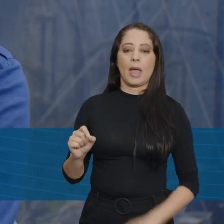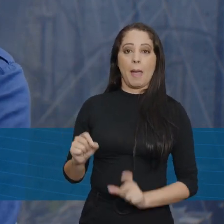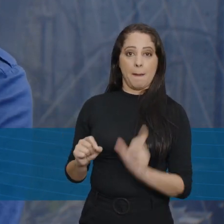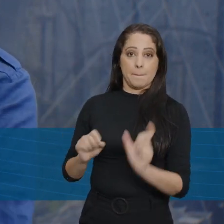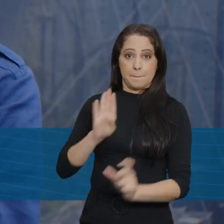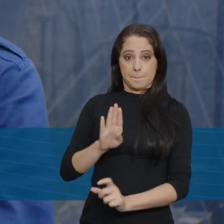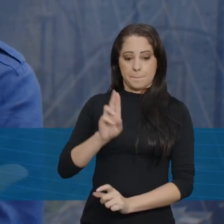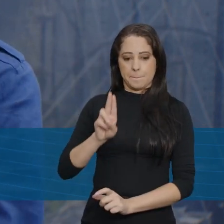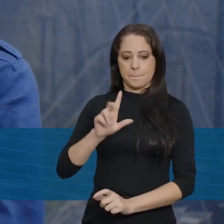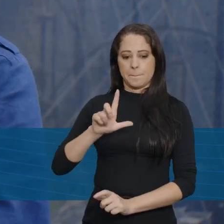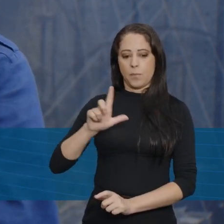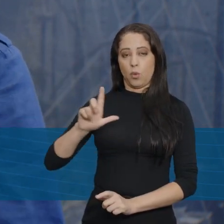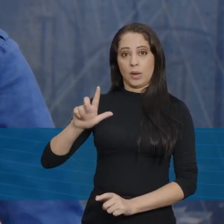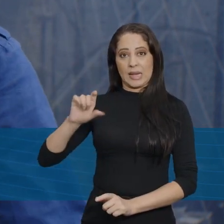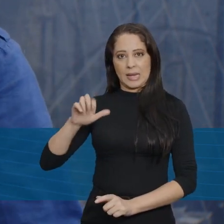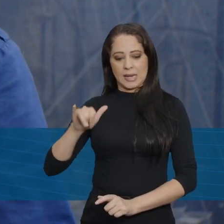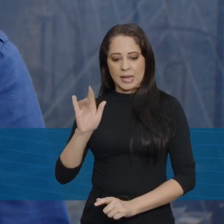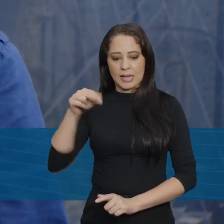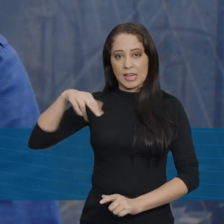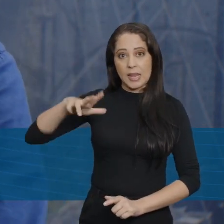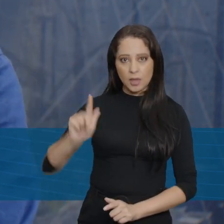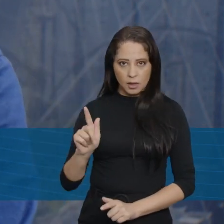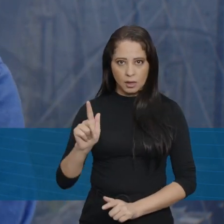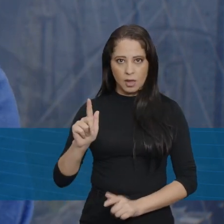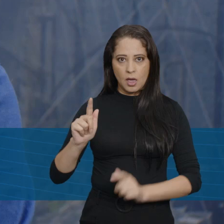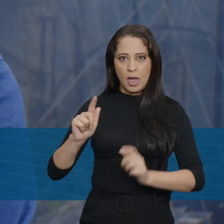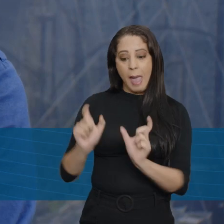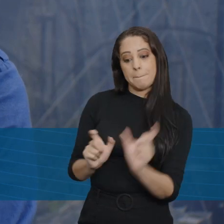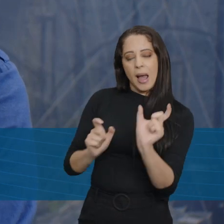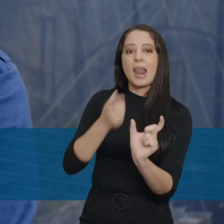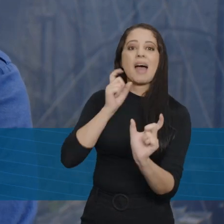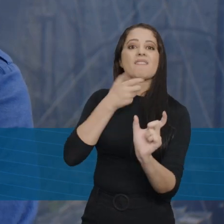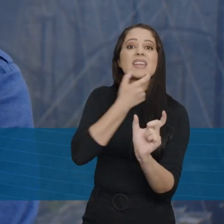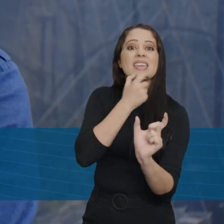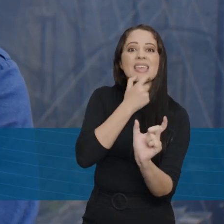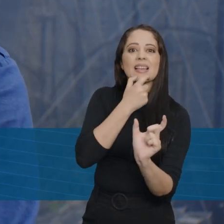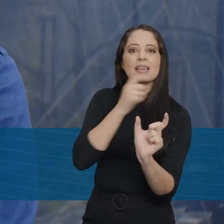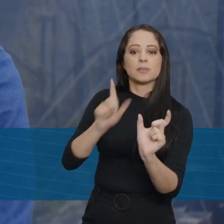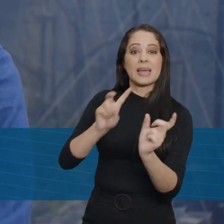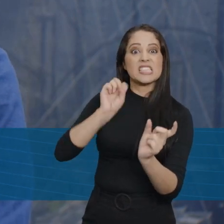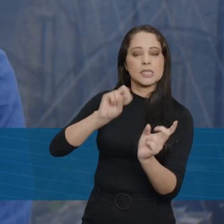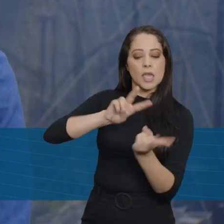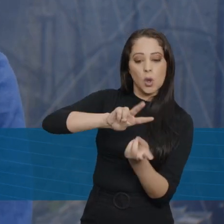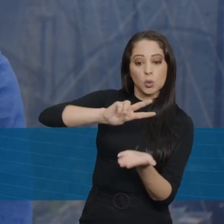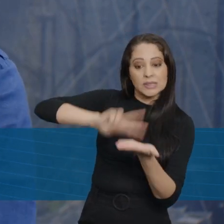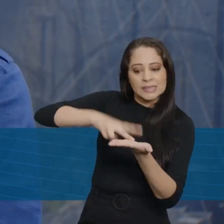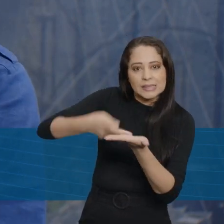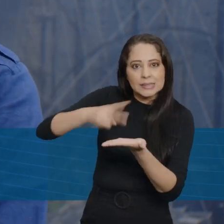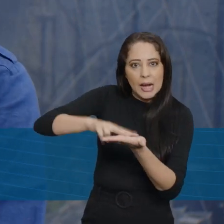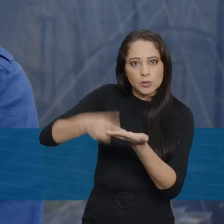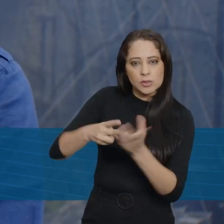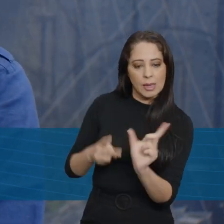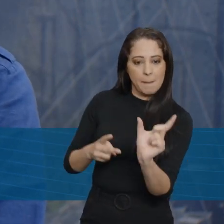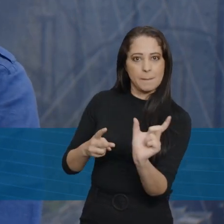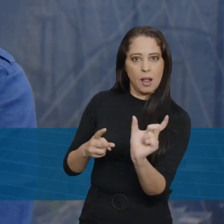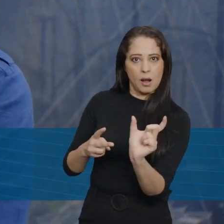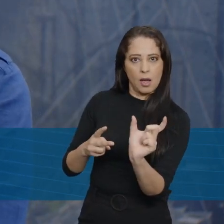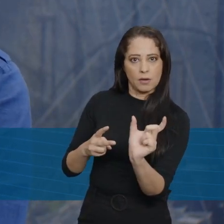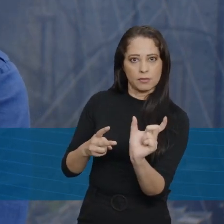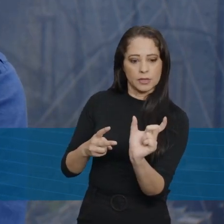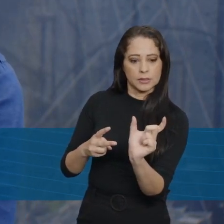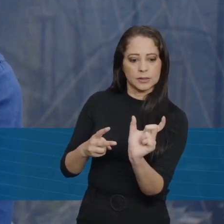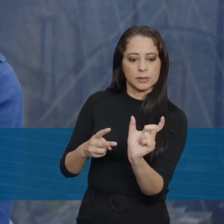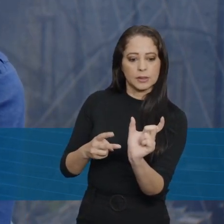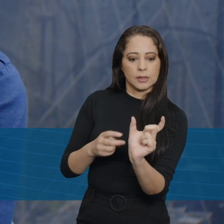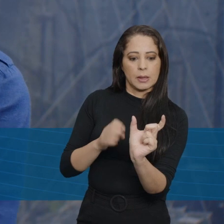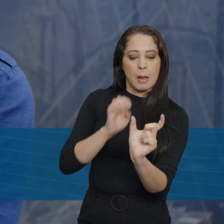usa os termos em inglês, são termos, né, corretos para a gente classificar, mas se a gente traduz o termo do bullying, eu acho que a gente